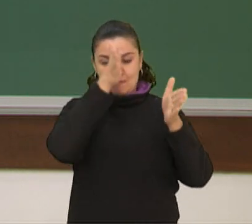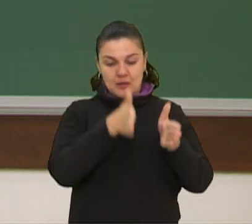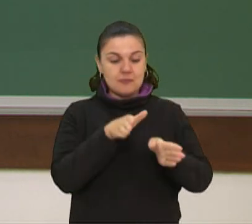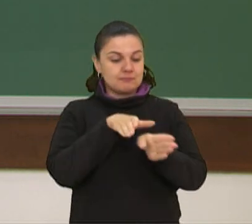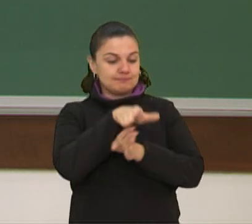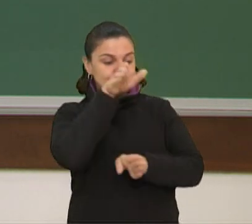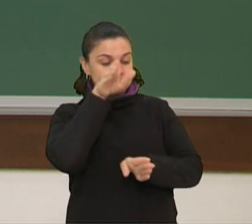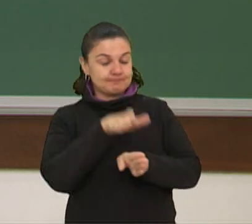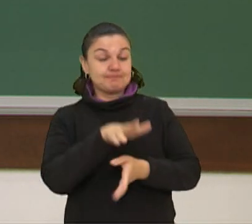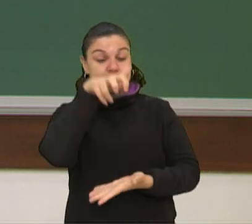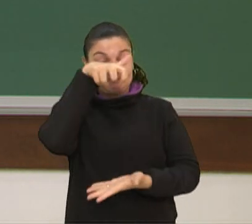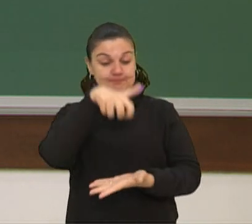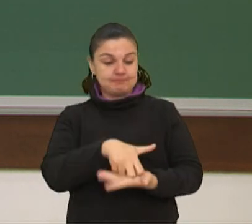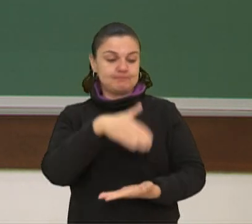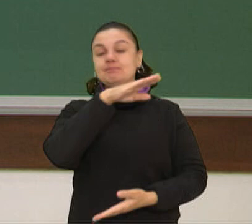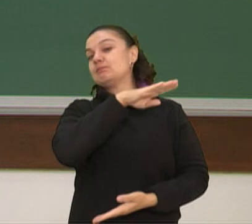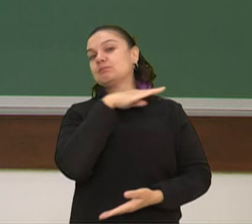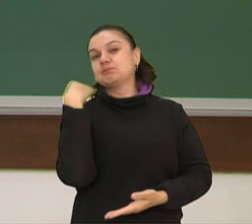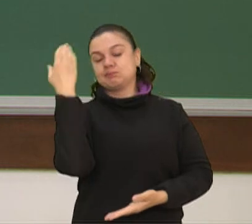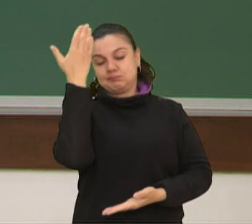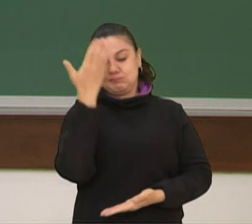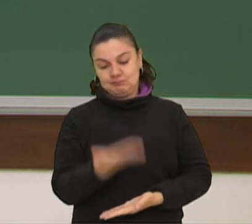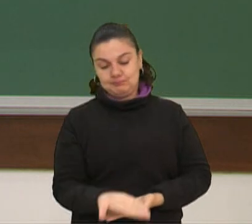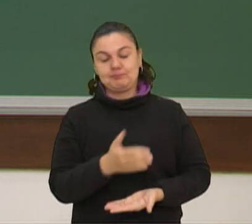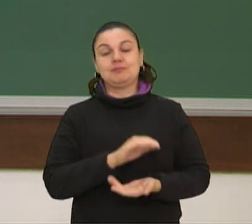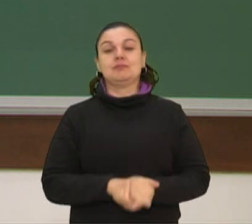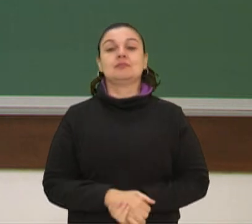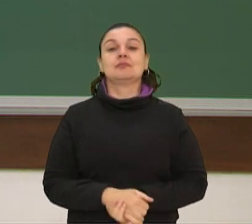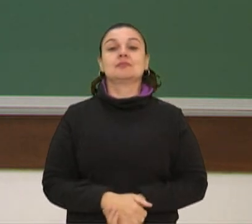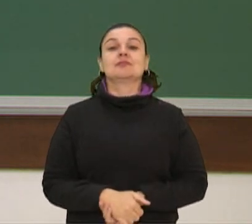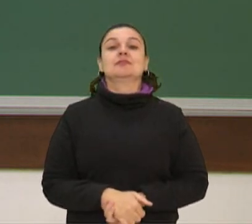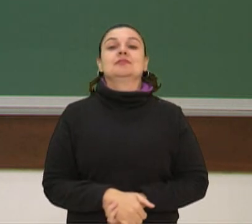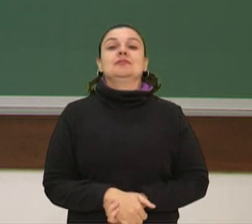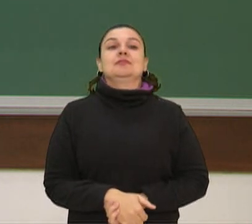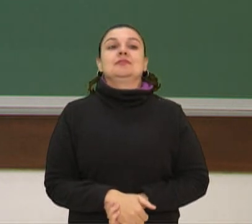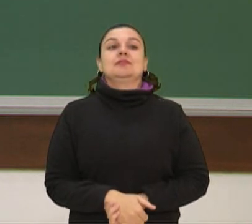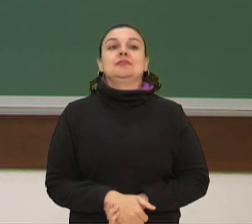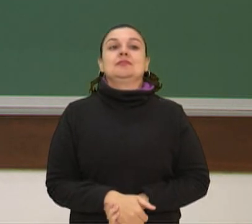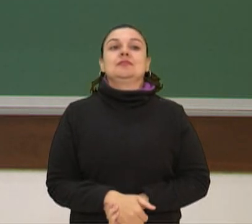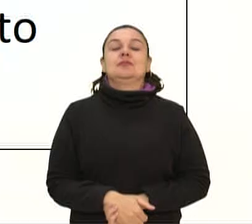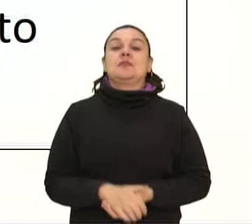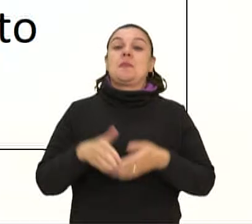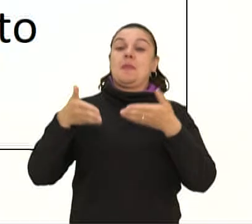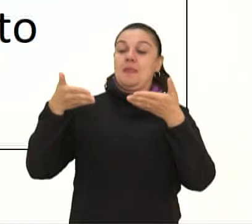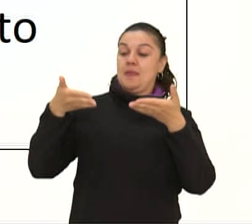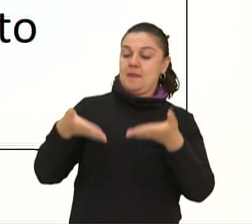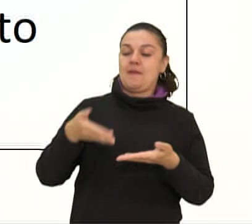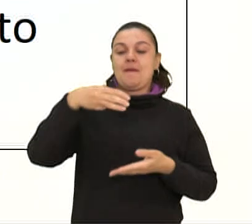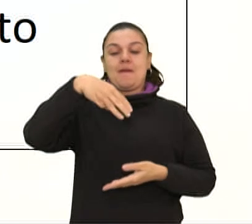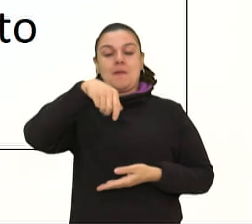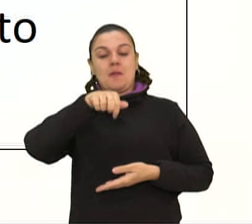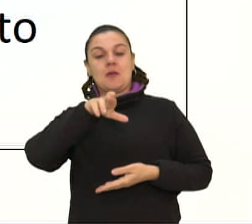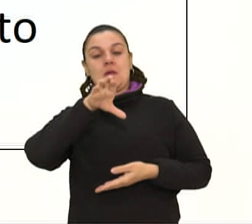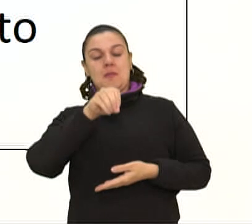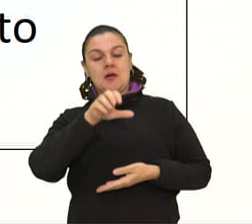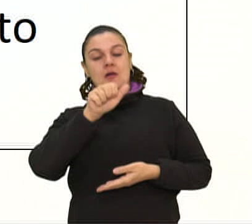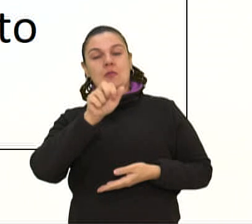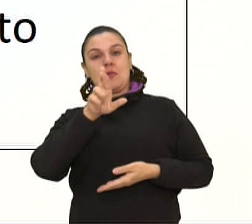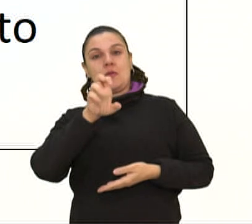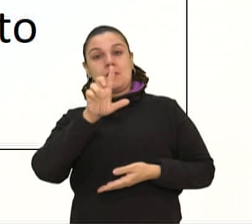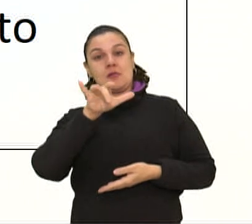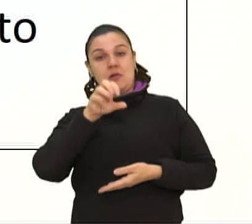Sêneca era um cara livre, mas não tinha todo o poder do imperador, mas também não era tão sofredor como o